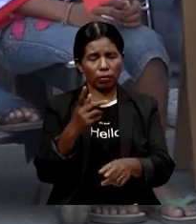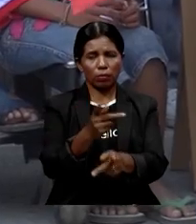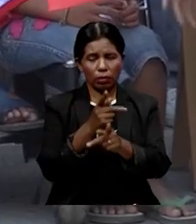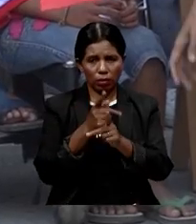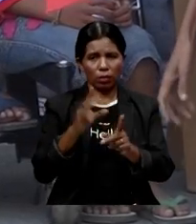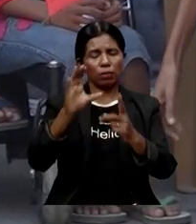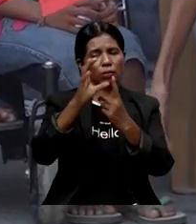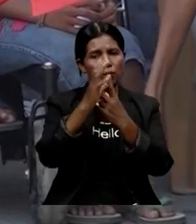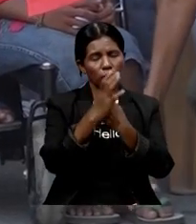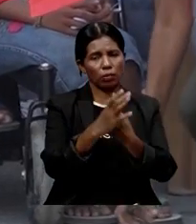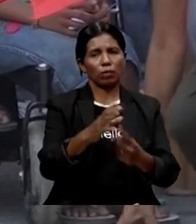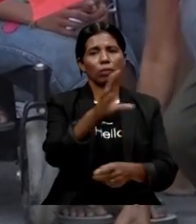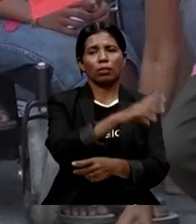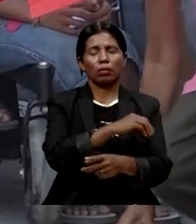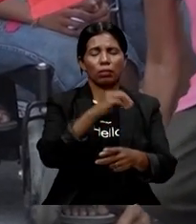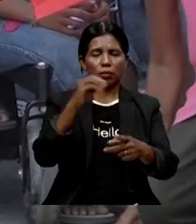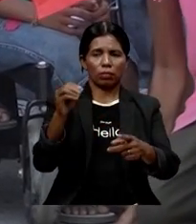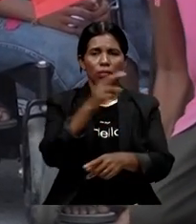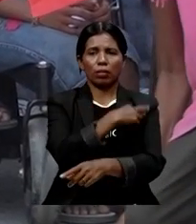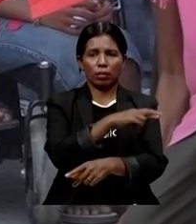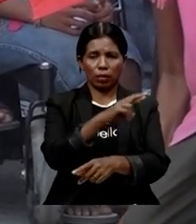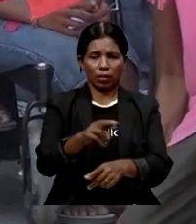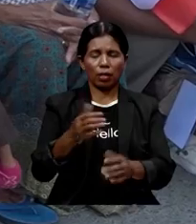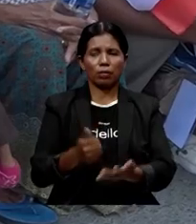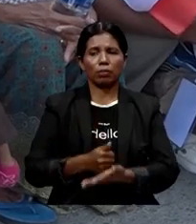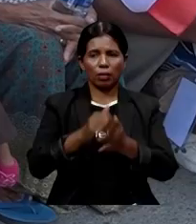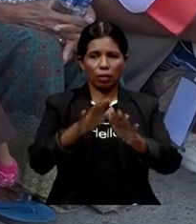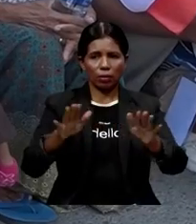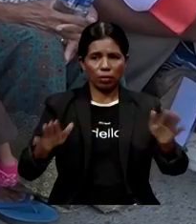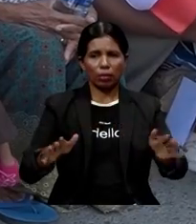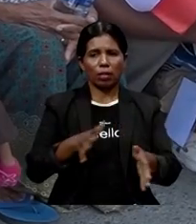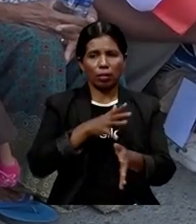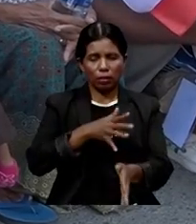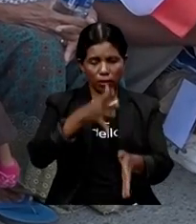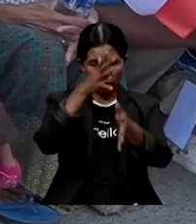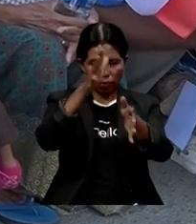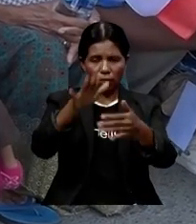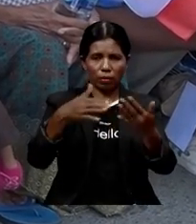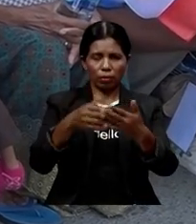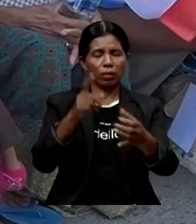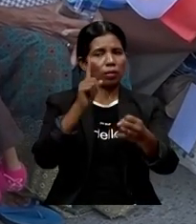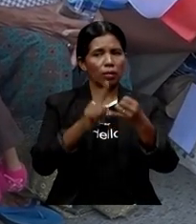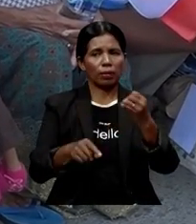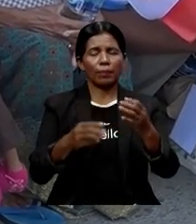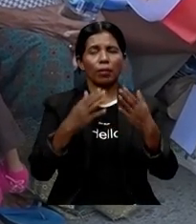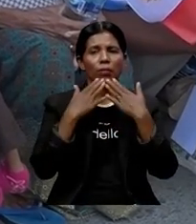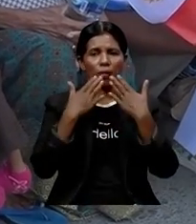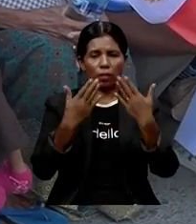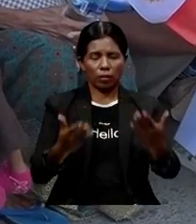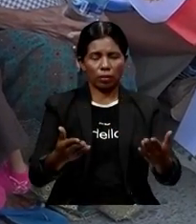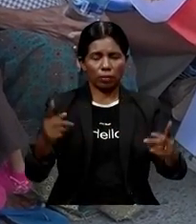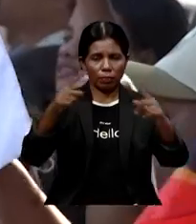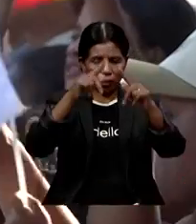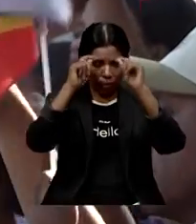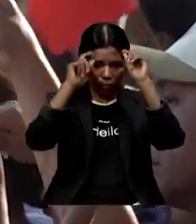cultura religioso, na fatem taumata malabari kik feri cocatua Sira, no icos liu, Papa agradece para povo Timor-Leste